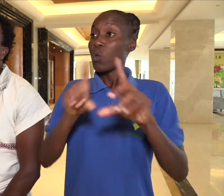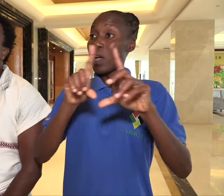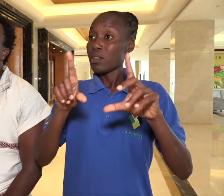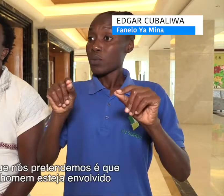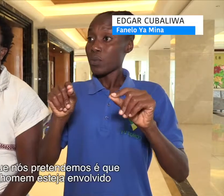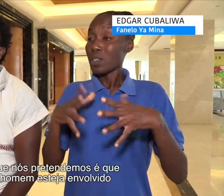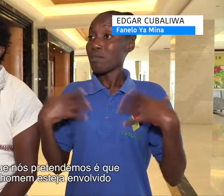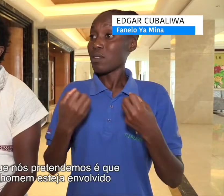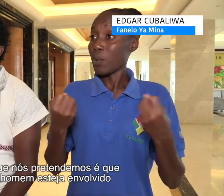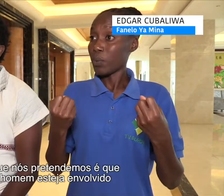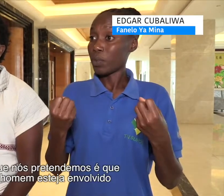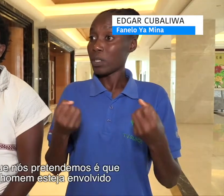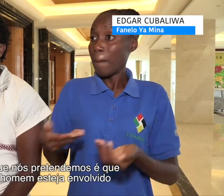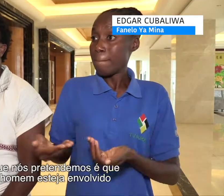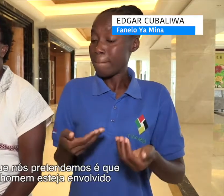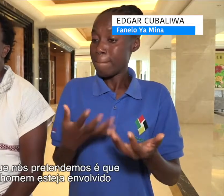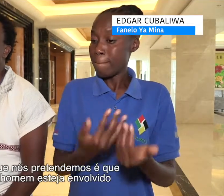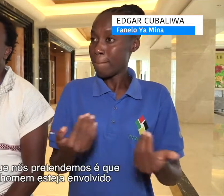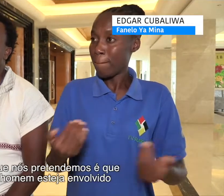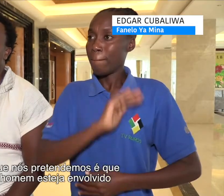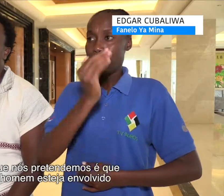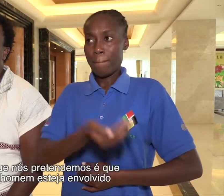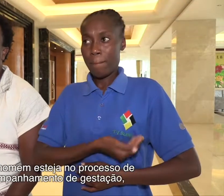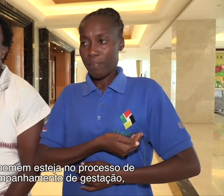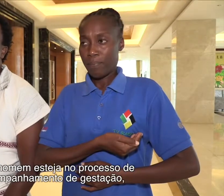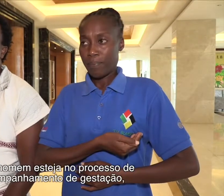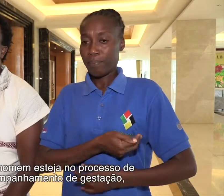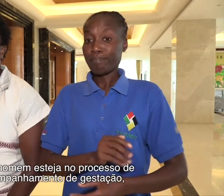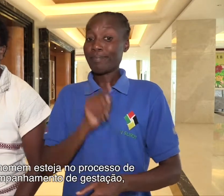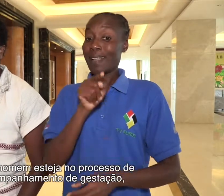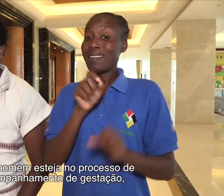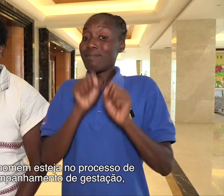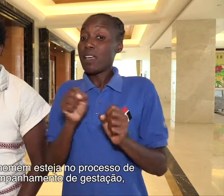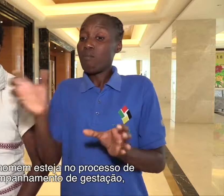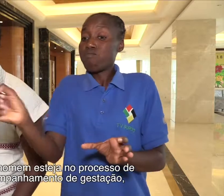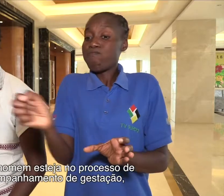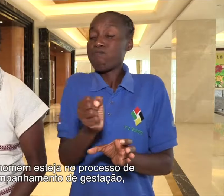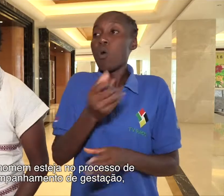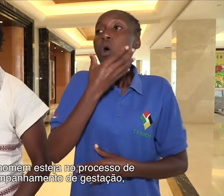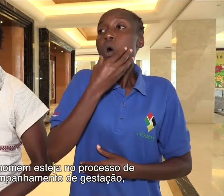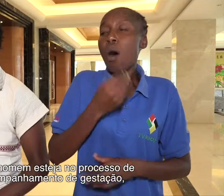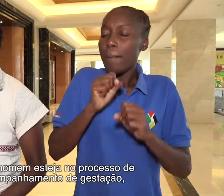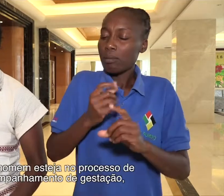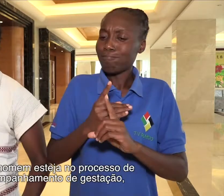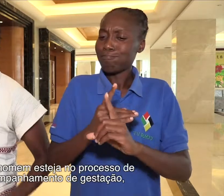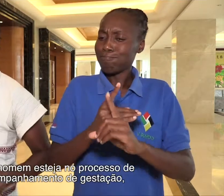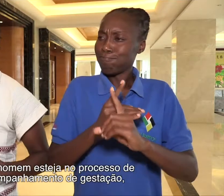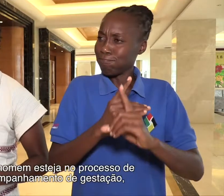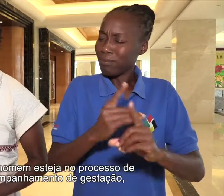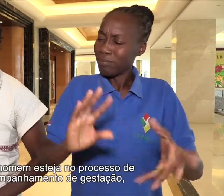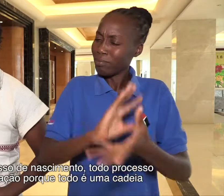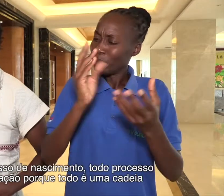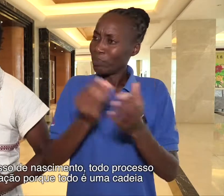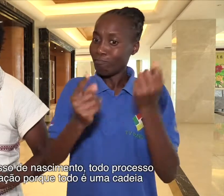O que nós pretendemos, fundamentalmente, é que o homem esteja envolvido lá, que o homem esteja no processo de acompanhamento de todo um processo